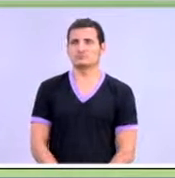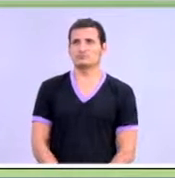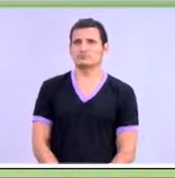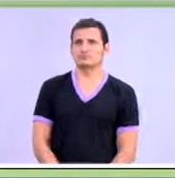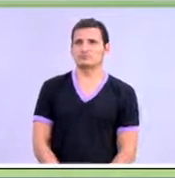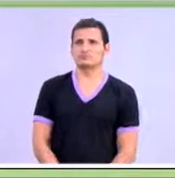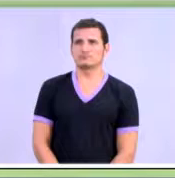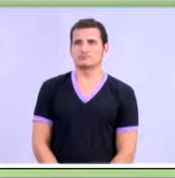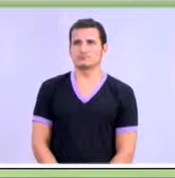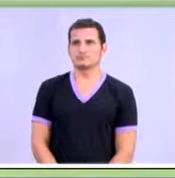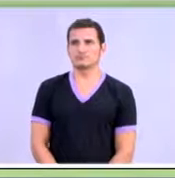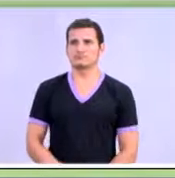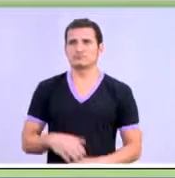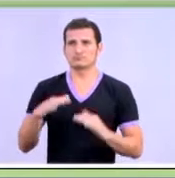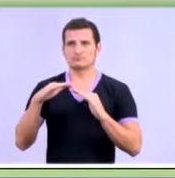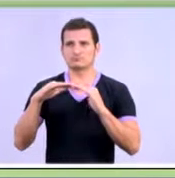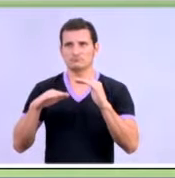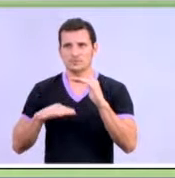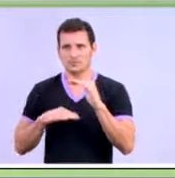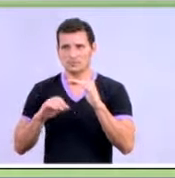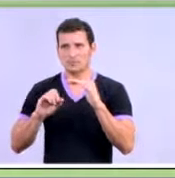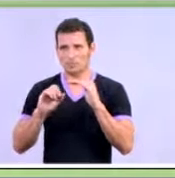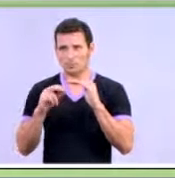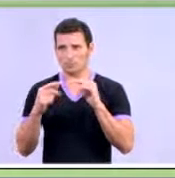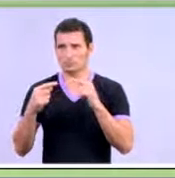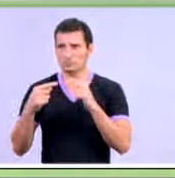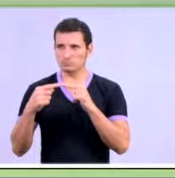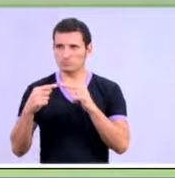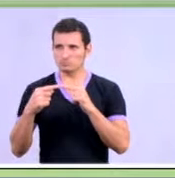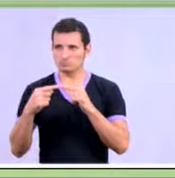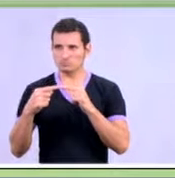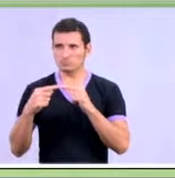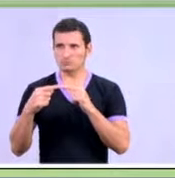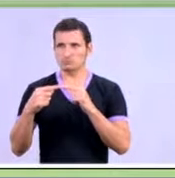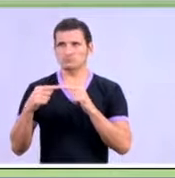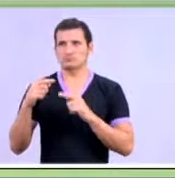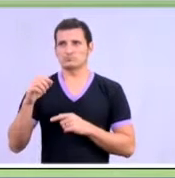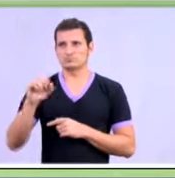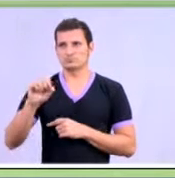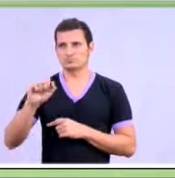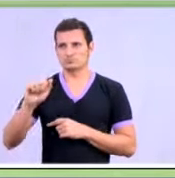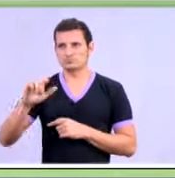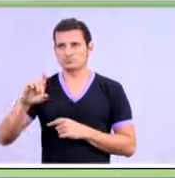for menor ou igual ao contrário, que o saldo